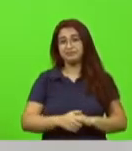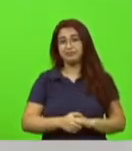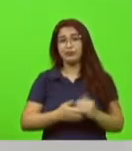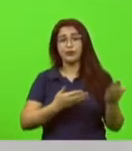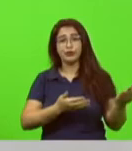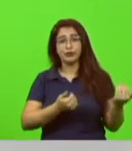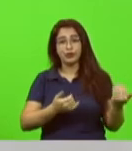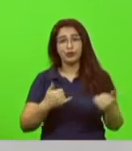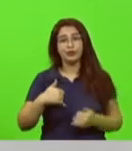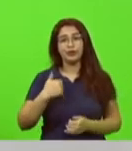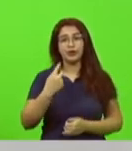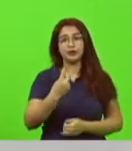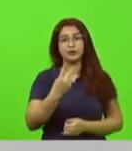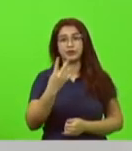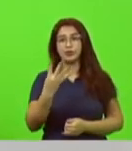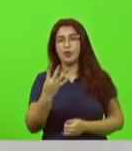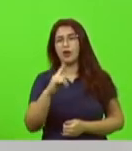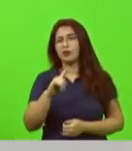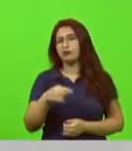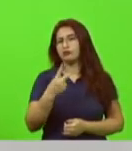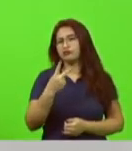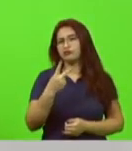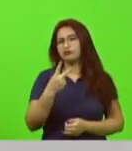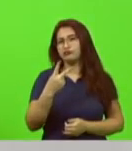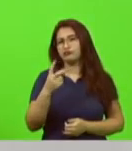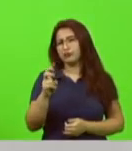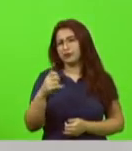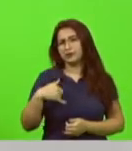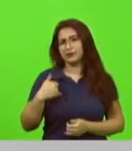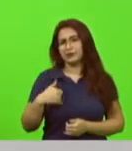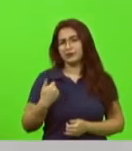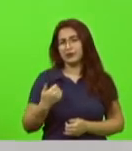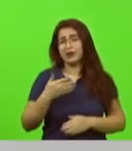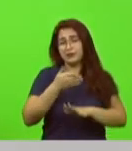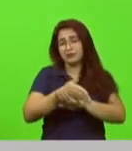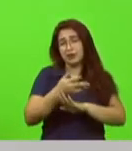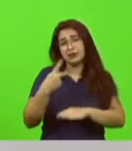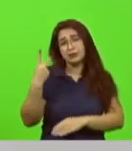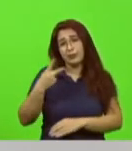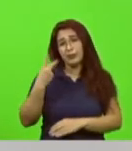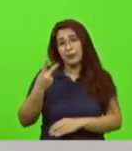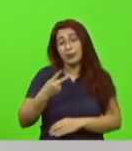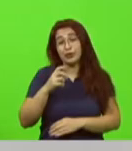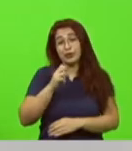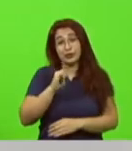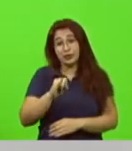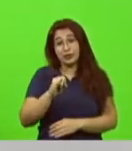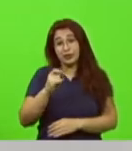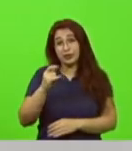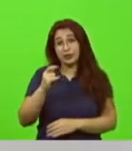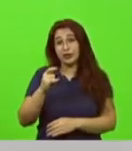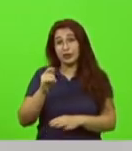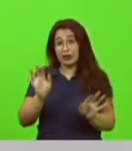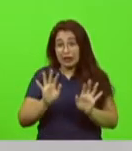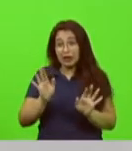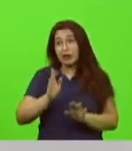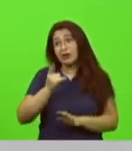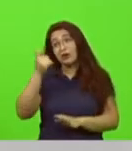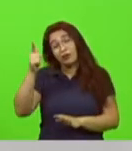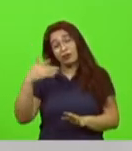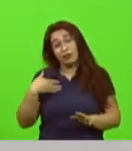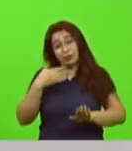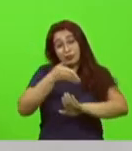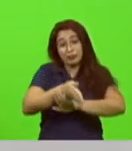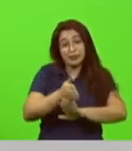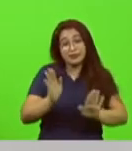24, 25 anos, vamos participar disso aí. Eu não tenho que participar da política, se nós não participarmos, vem outro, participa, e é assim que funciona. Eu